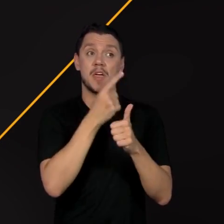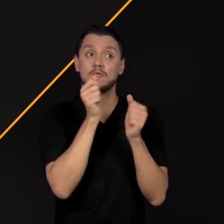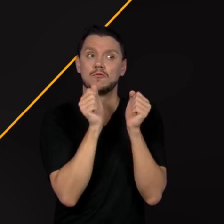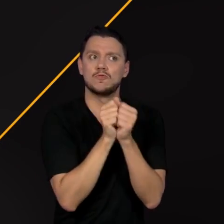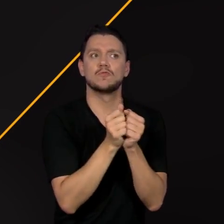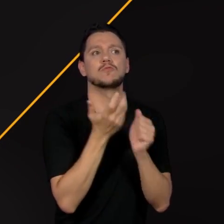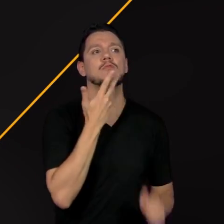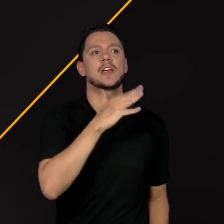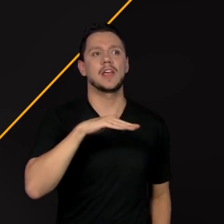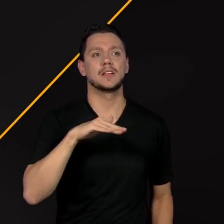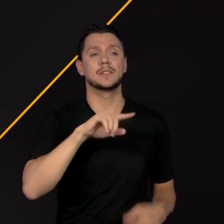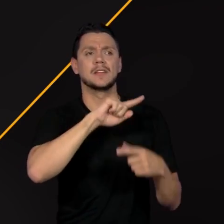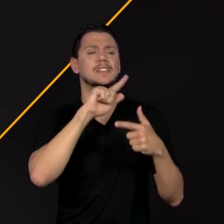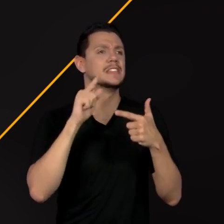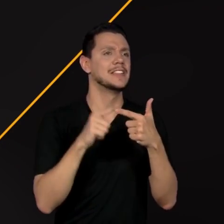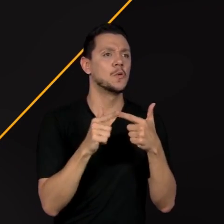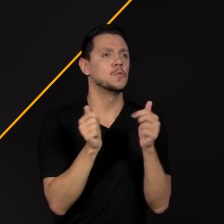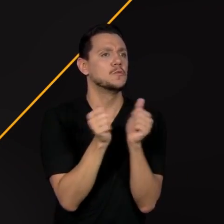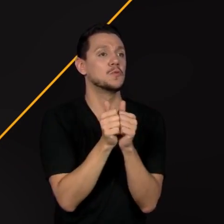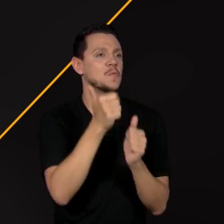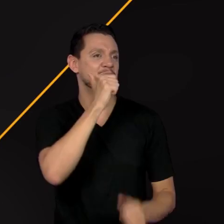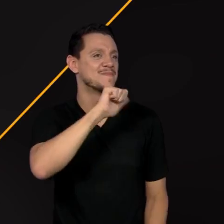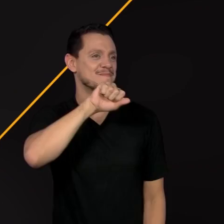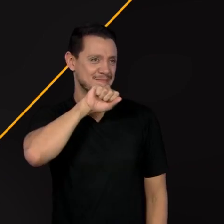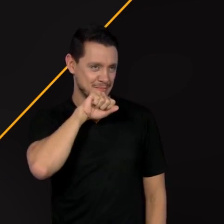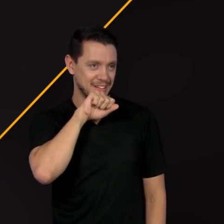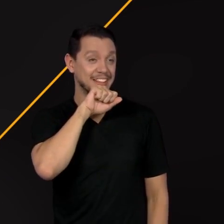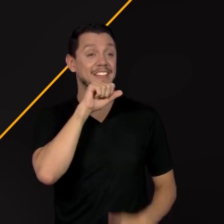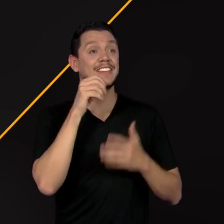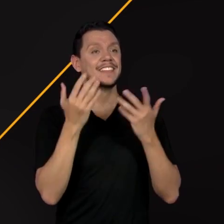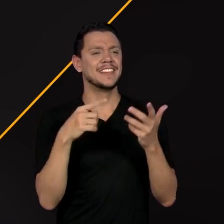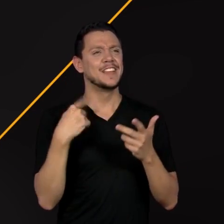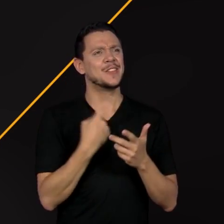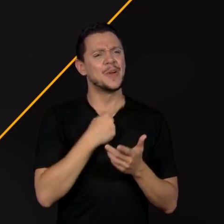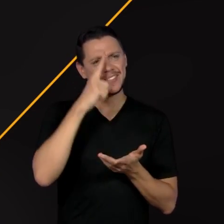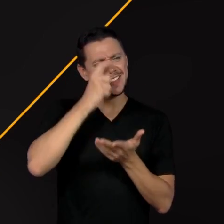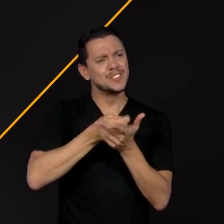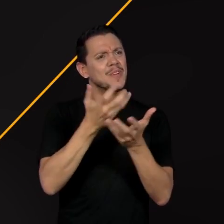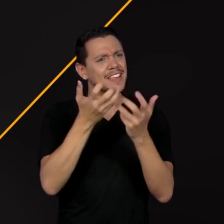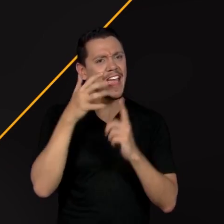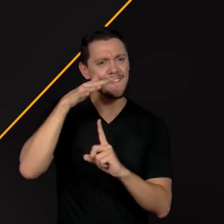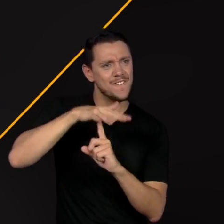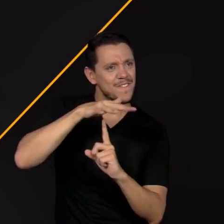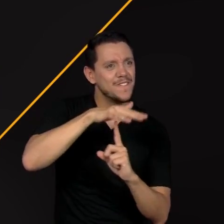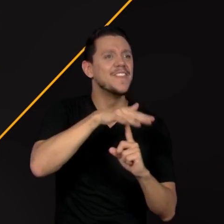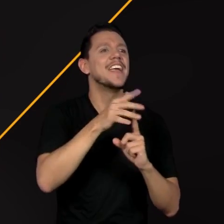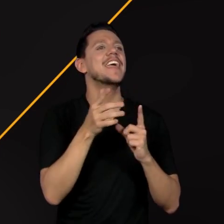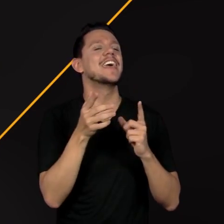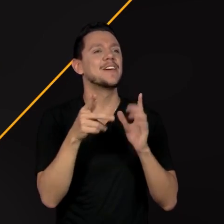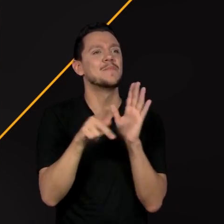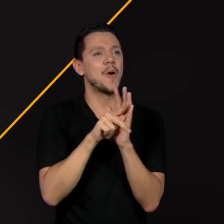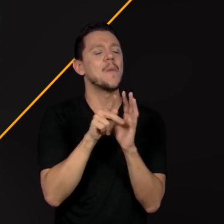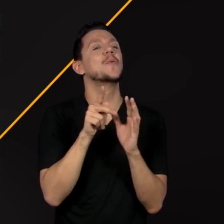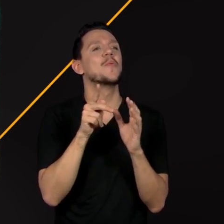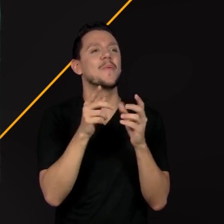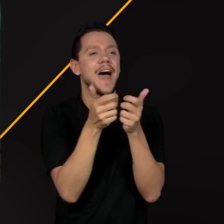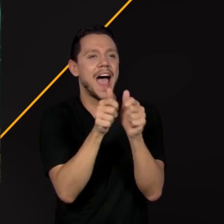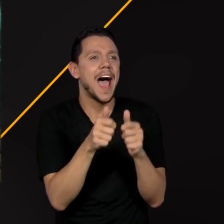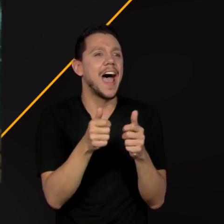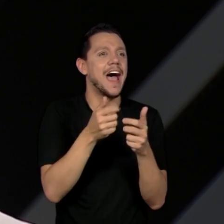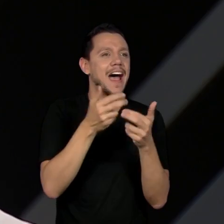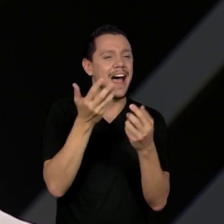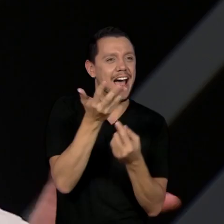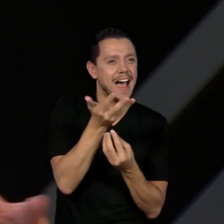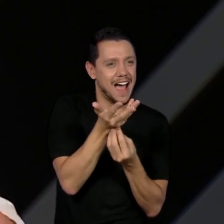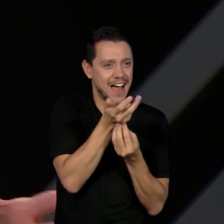as mães, aí a gente resolveu fazer feira de artesanato e nesse fazer feira a gente resolveu fazer